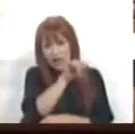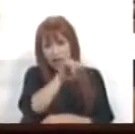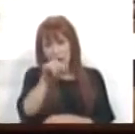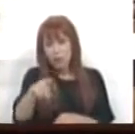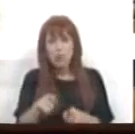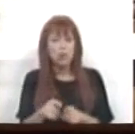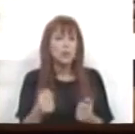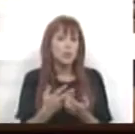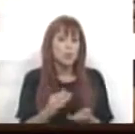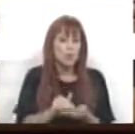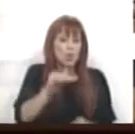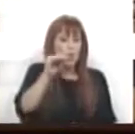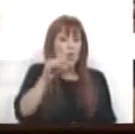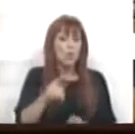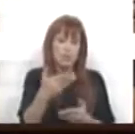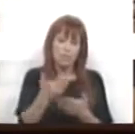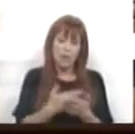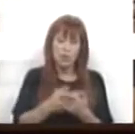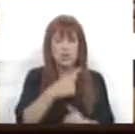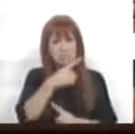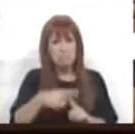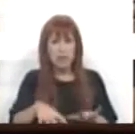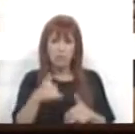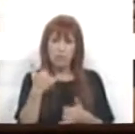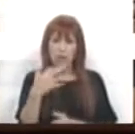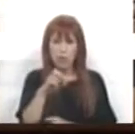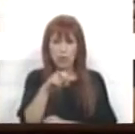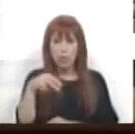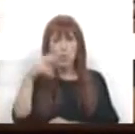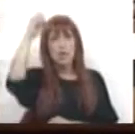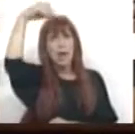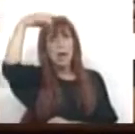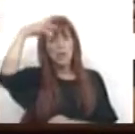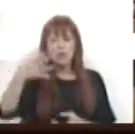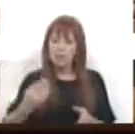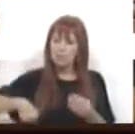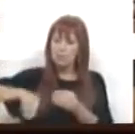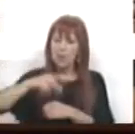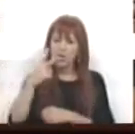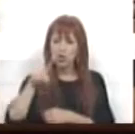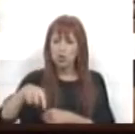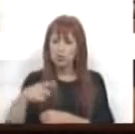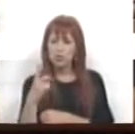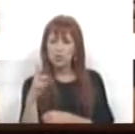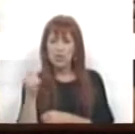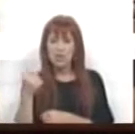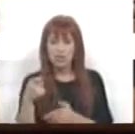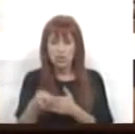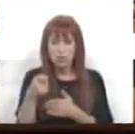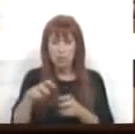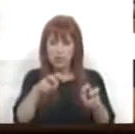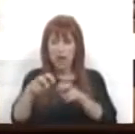famílias. Tudo somado, para uma fatura média de 28 euros de eletricidade, mais 2,65 euros da